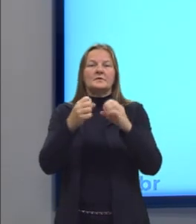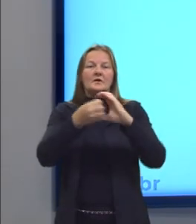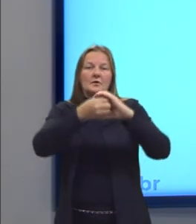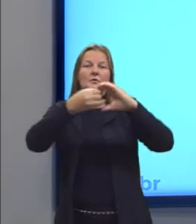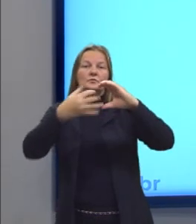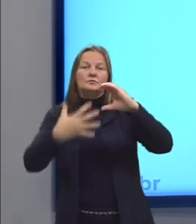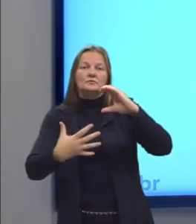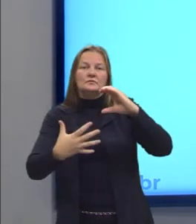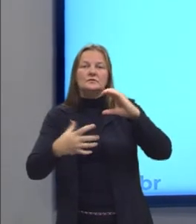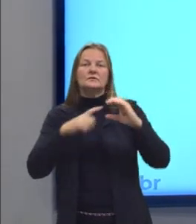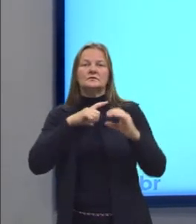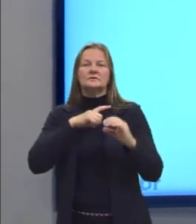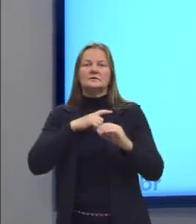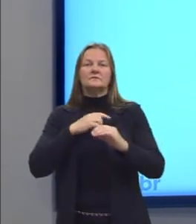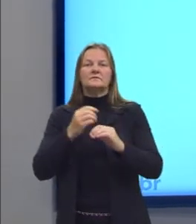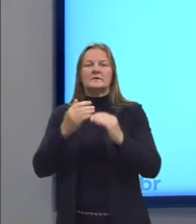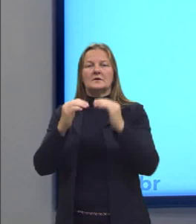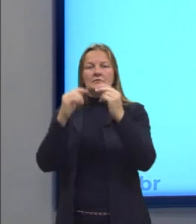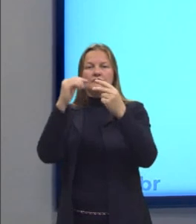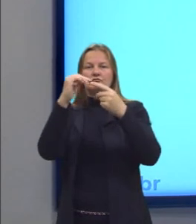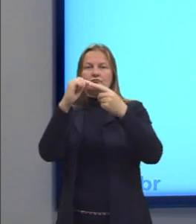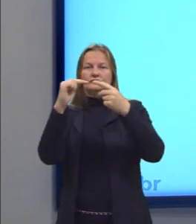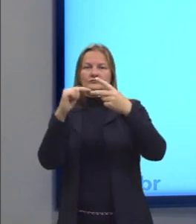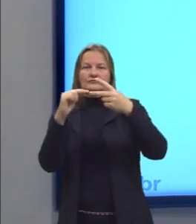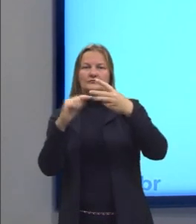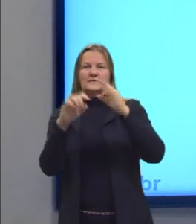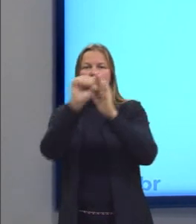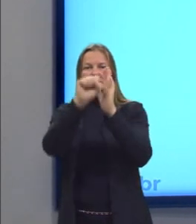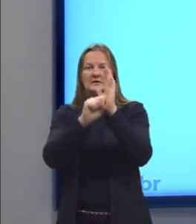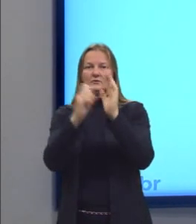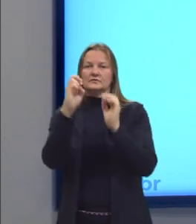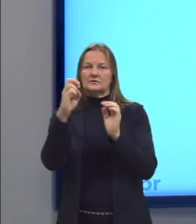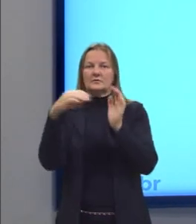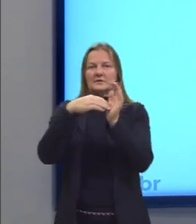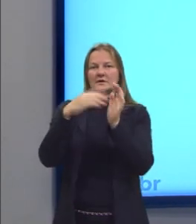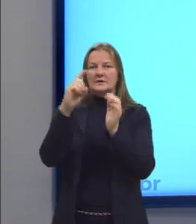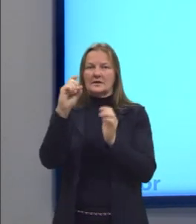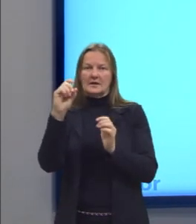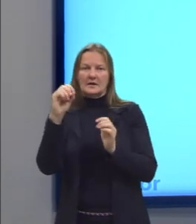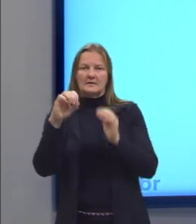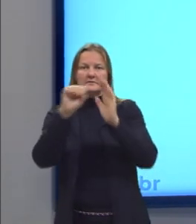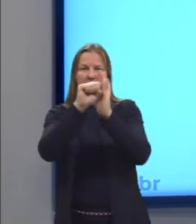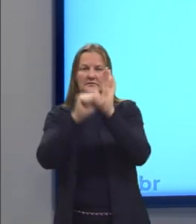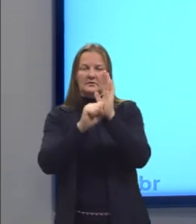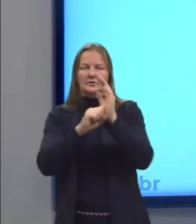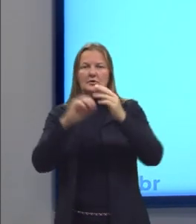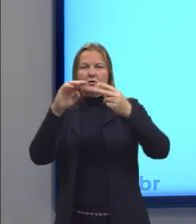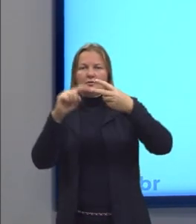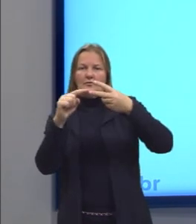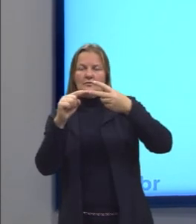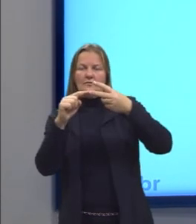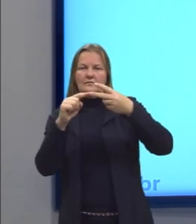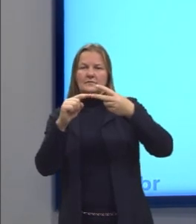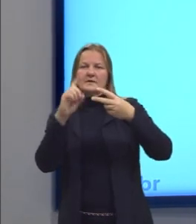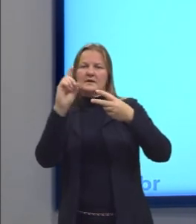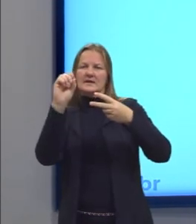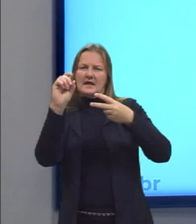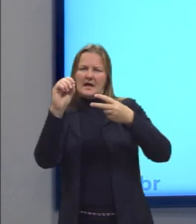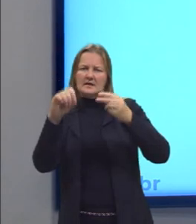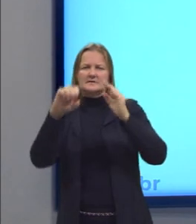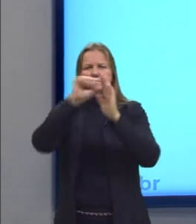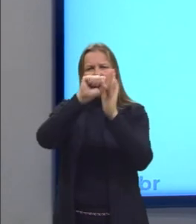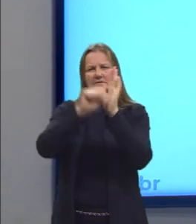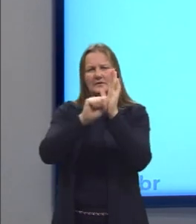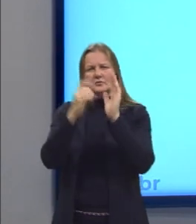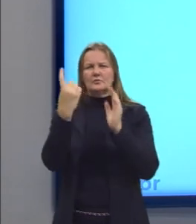estão em alta idade média período lá do século 5 ao décimo e abaixo da média do século décimo ao século